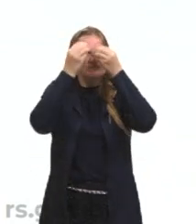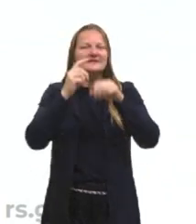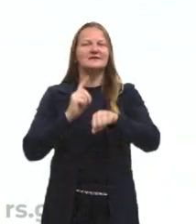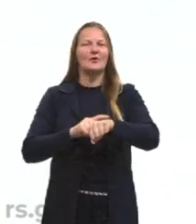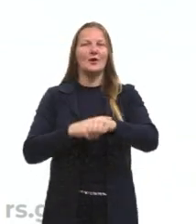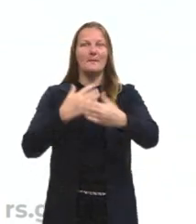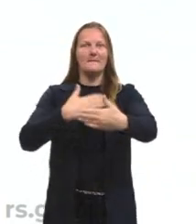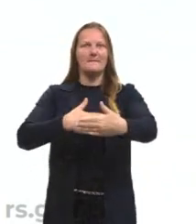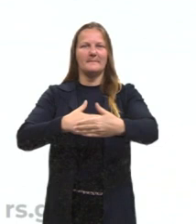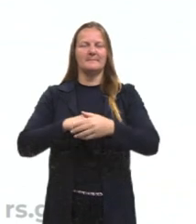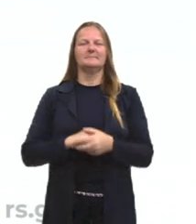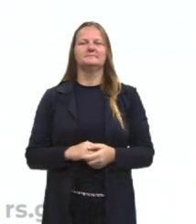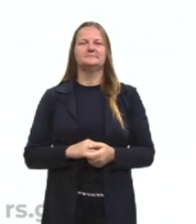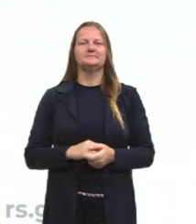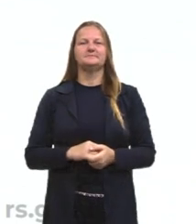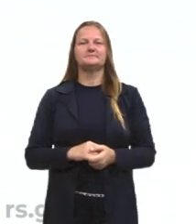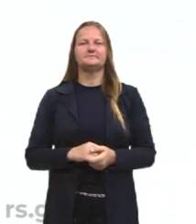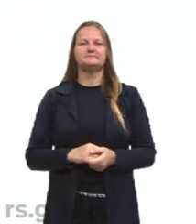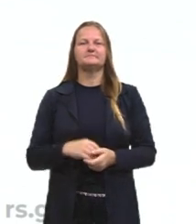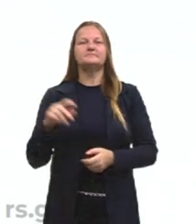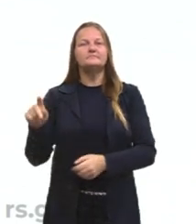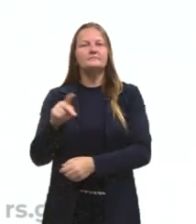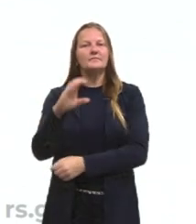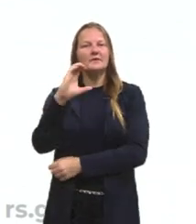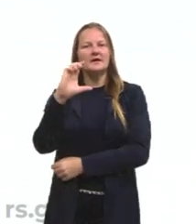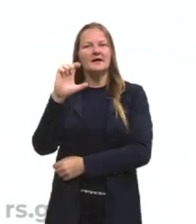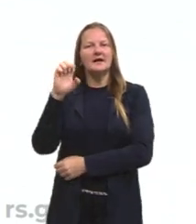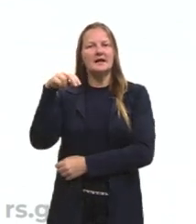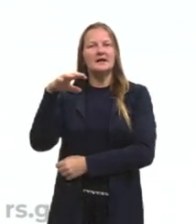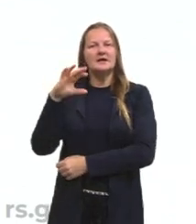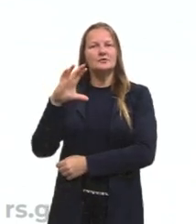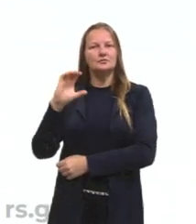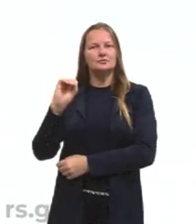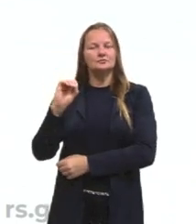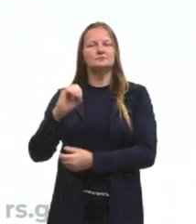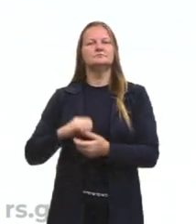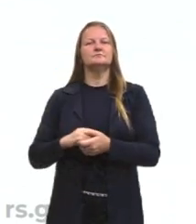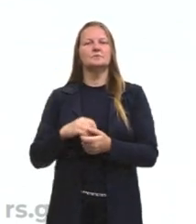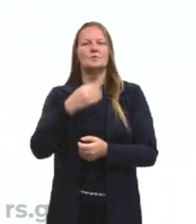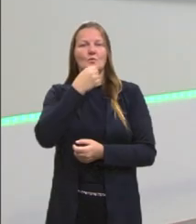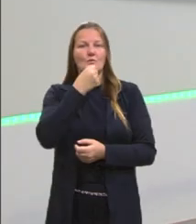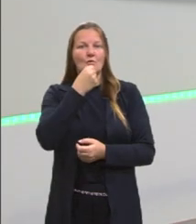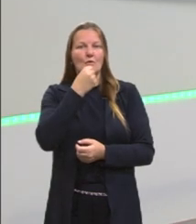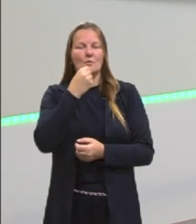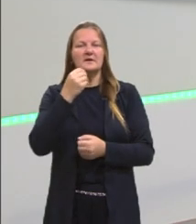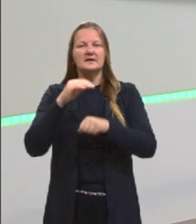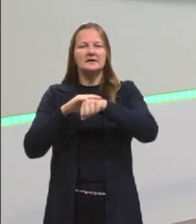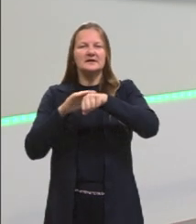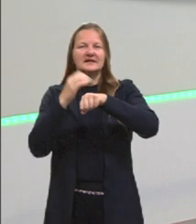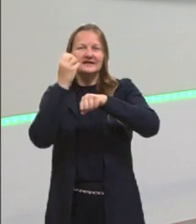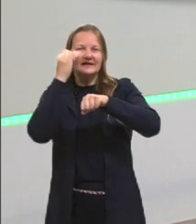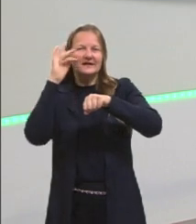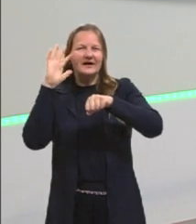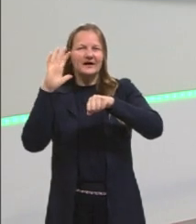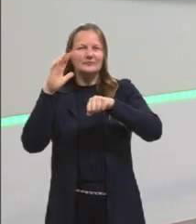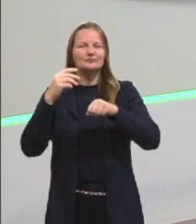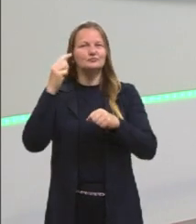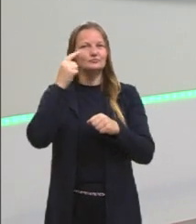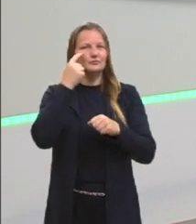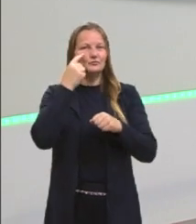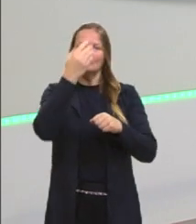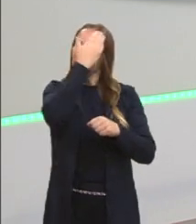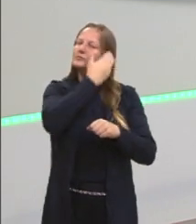está chegando aí né Eu sou professor clênio venenosto sou um sujeito de pele clara olhos e cabelos